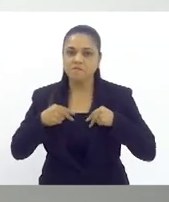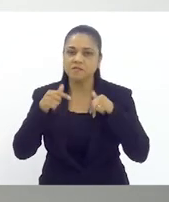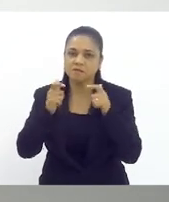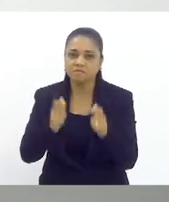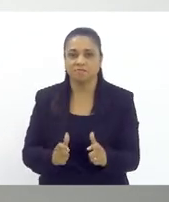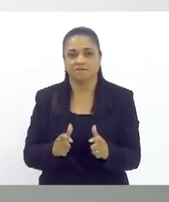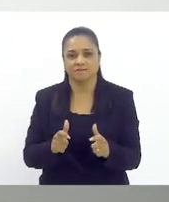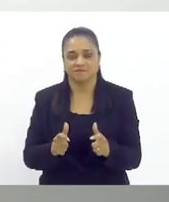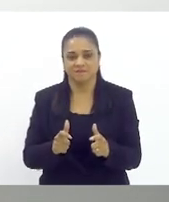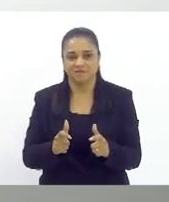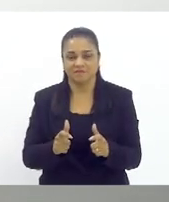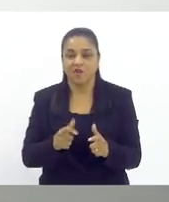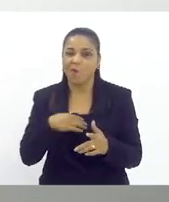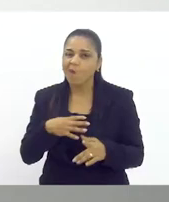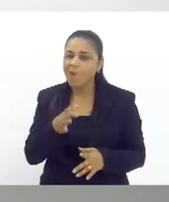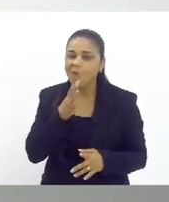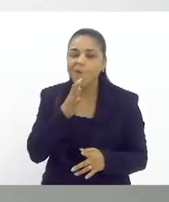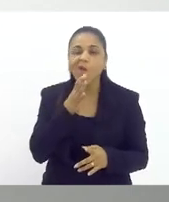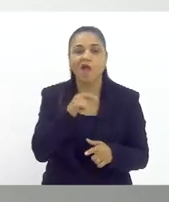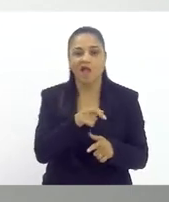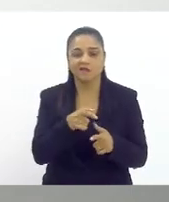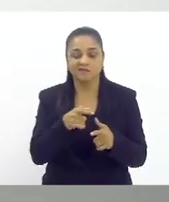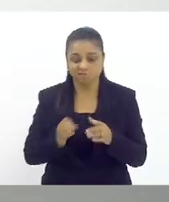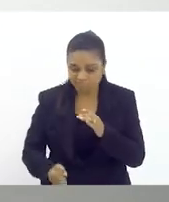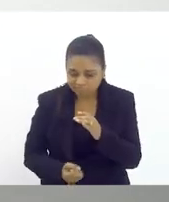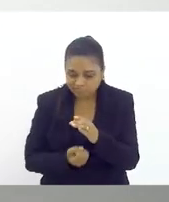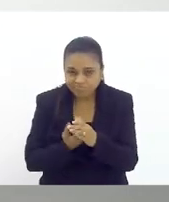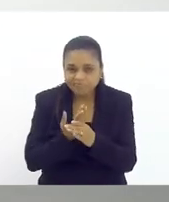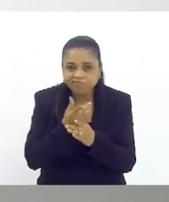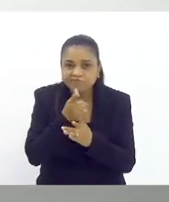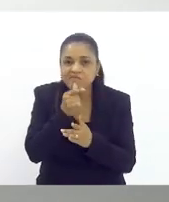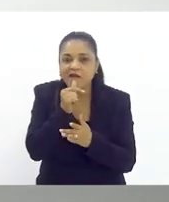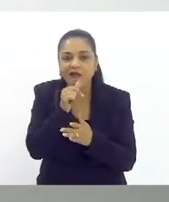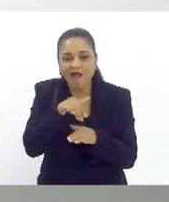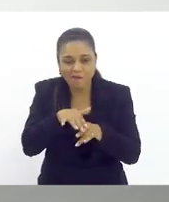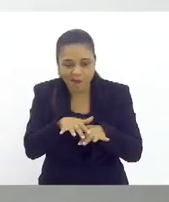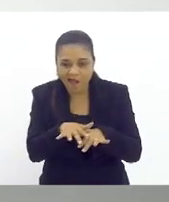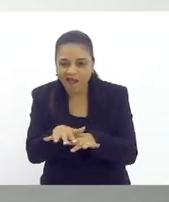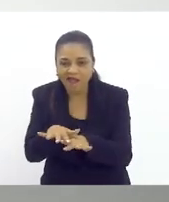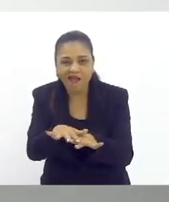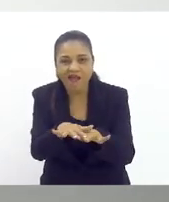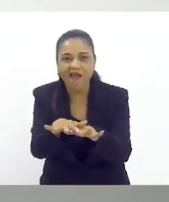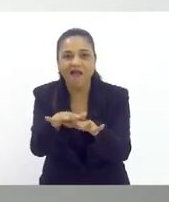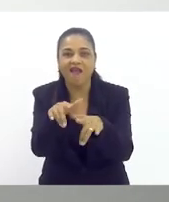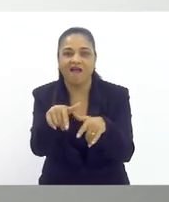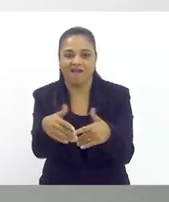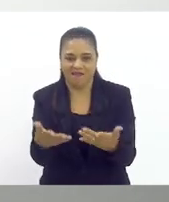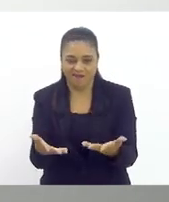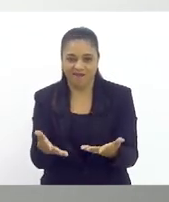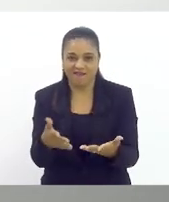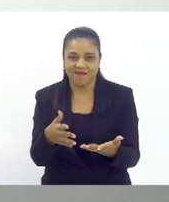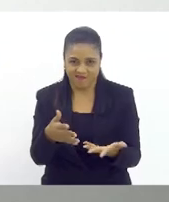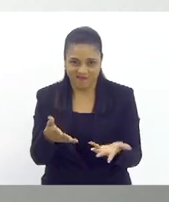então ela conhece ela conhece as nascentes né aqui a atualização